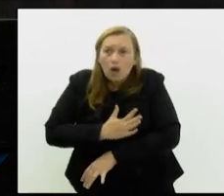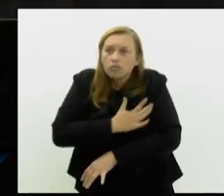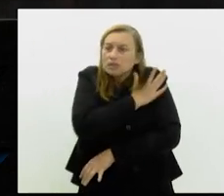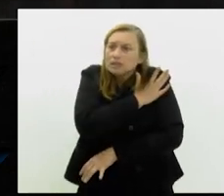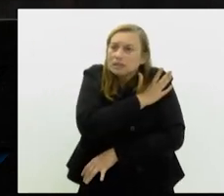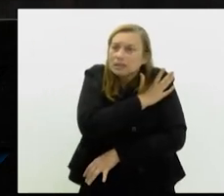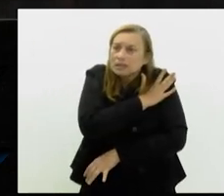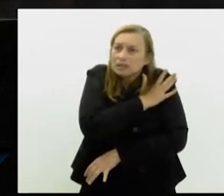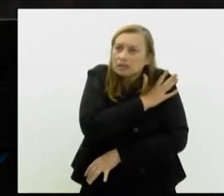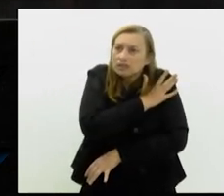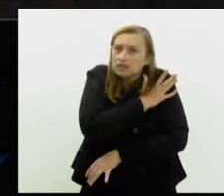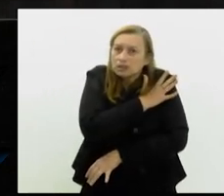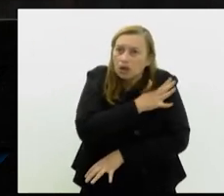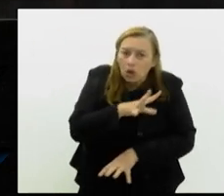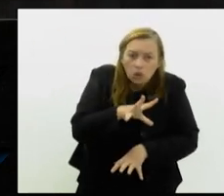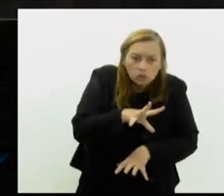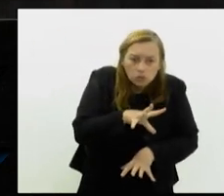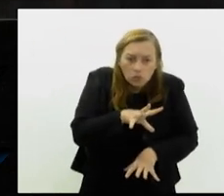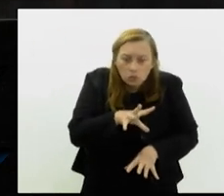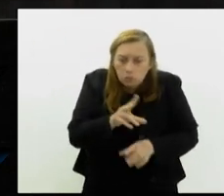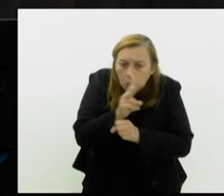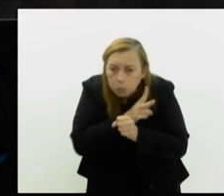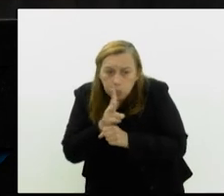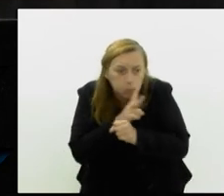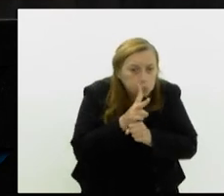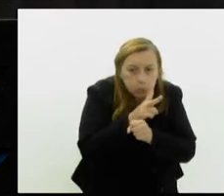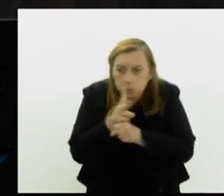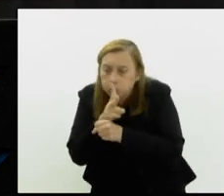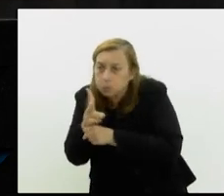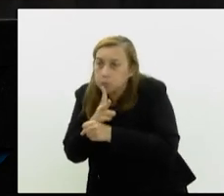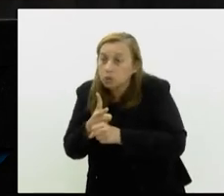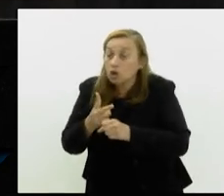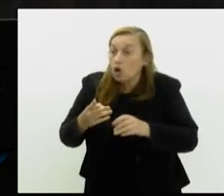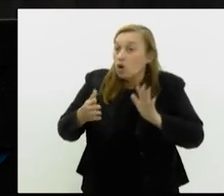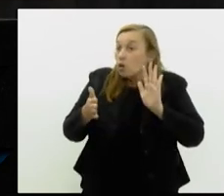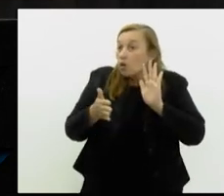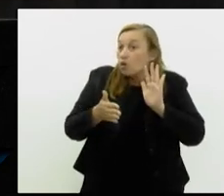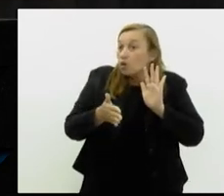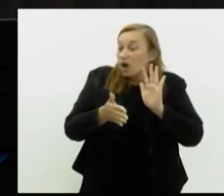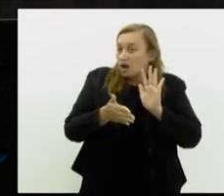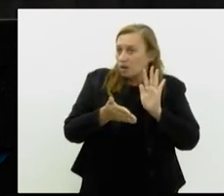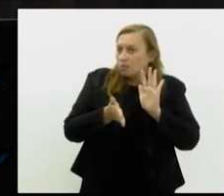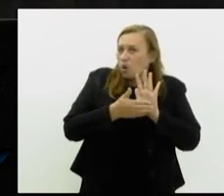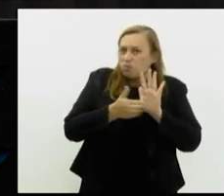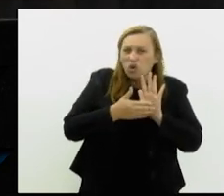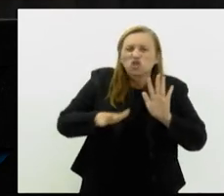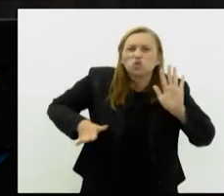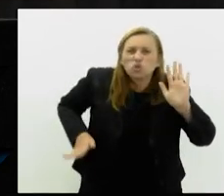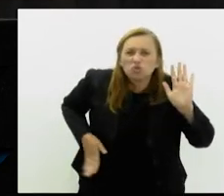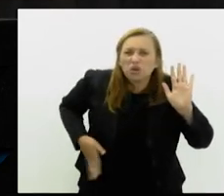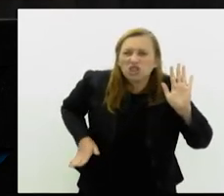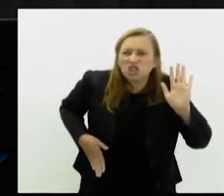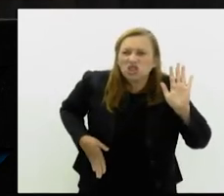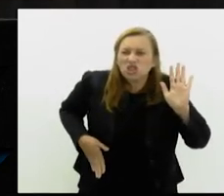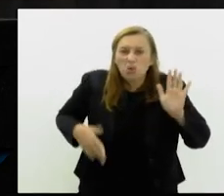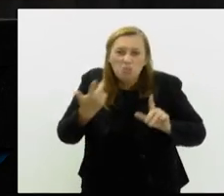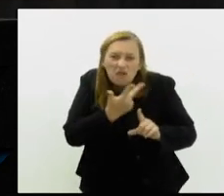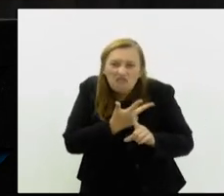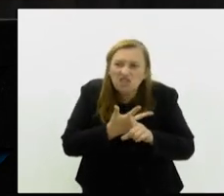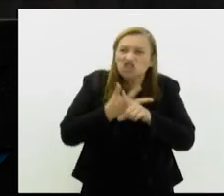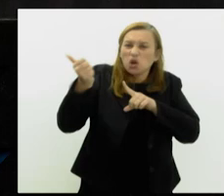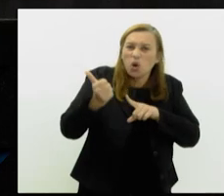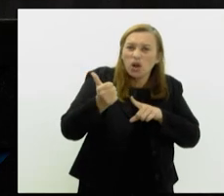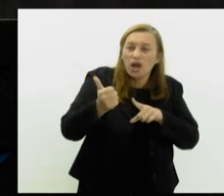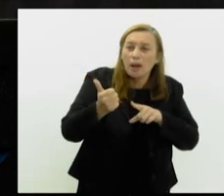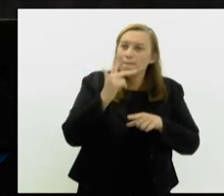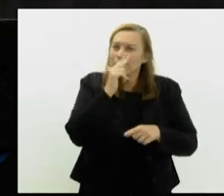caçados E propõe inclusive os próprios bandidos uma conquista como se fosse